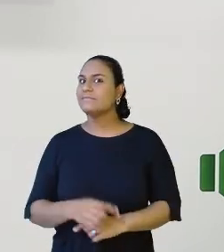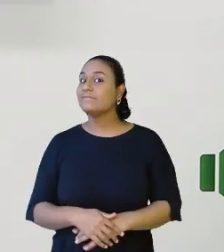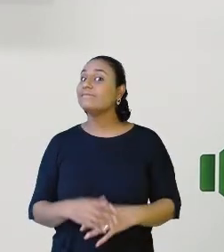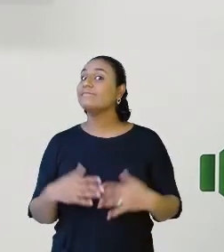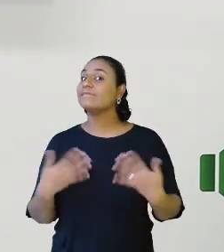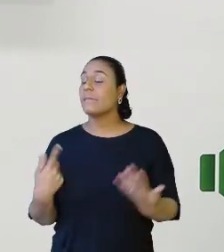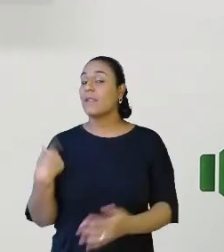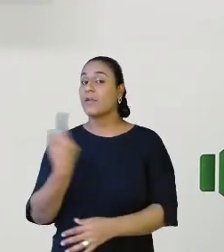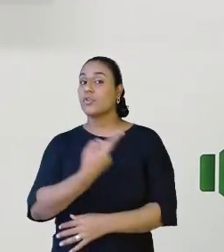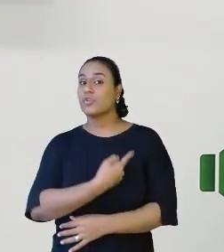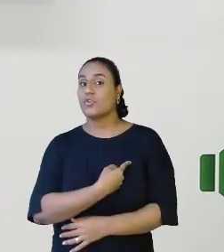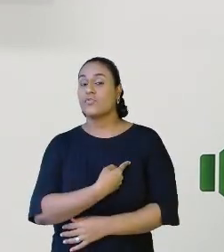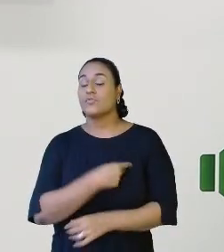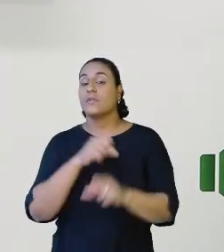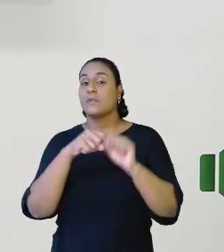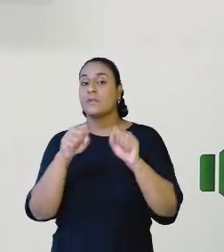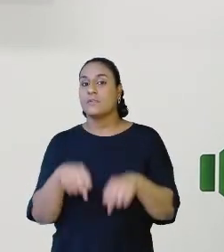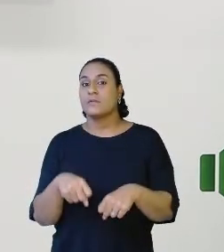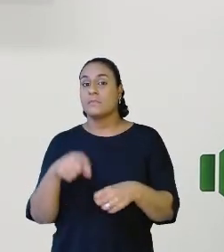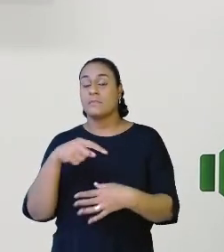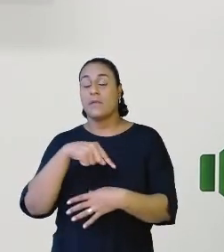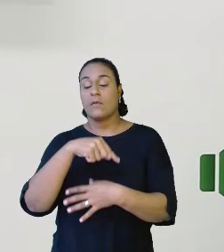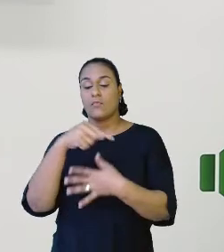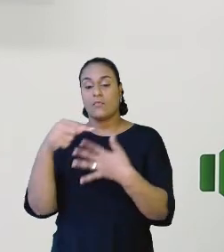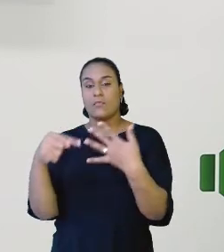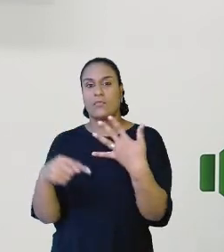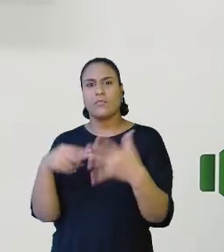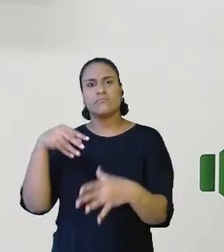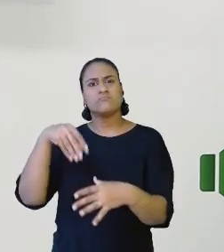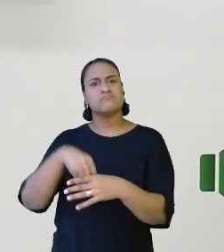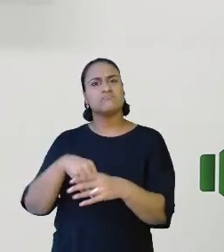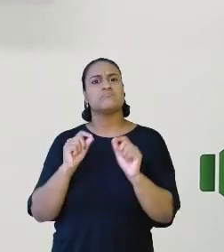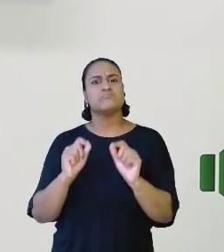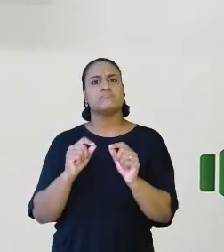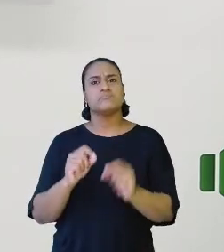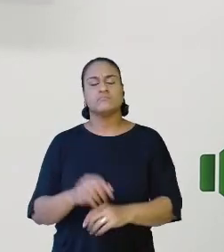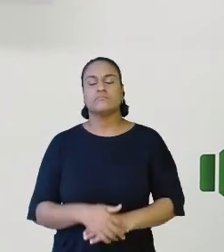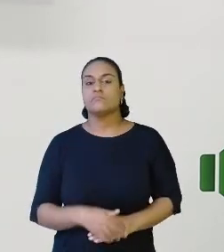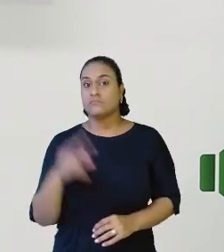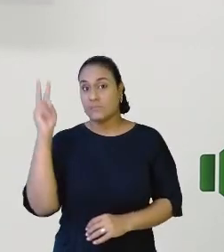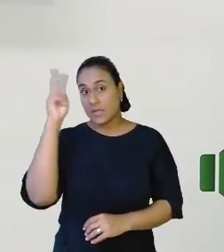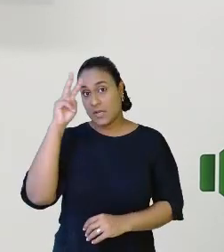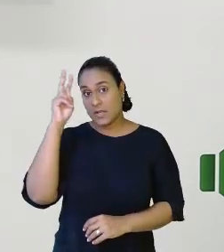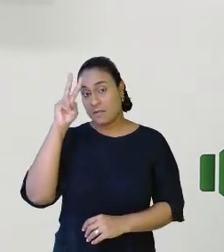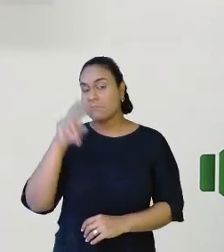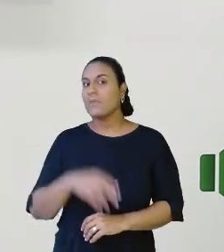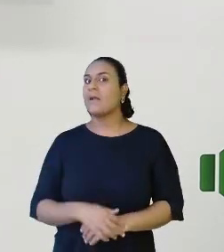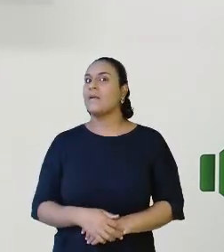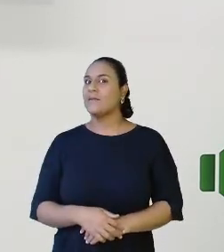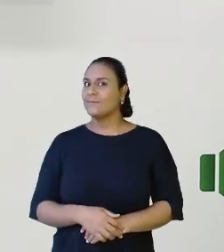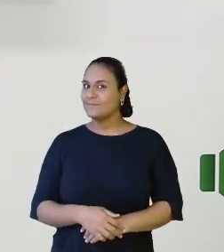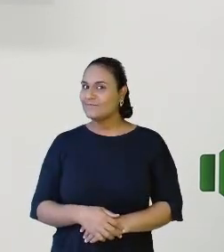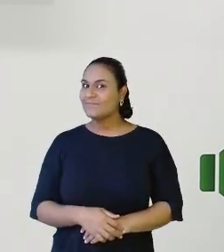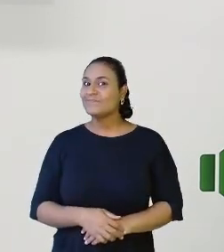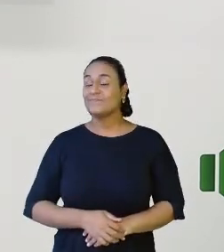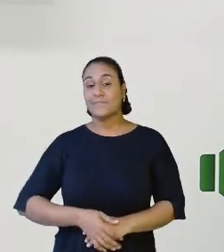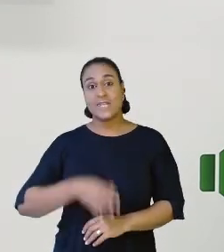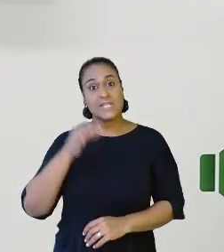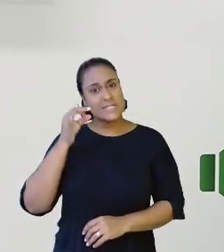sistema circulatório é composto por quê? Lembra? Isso